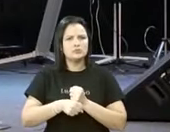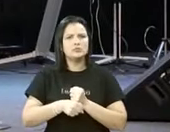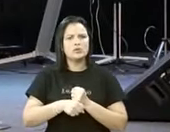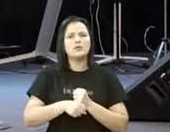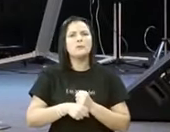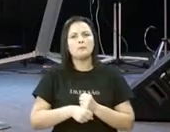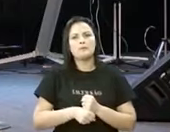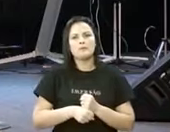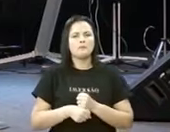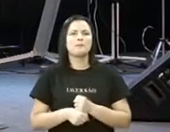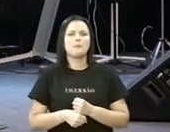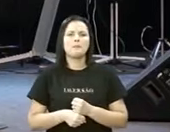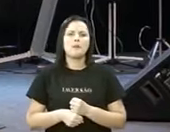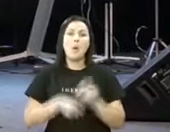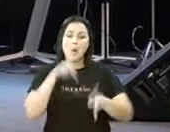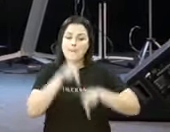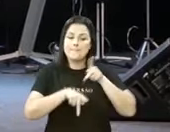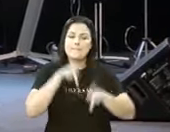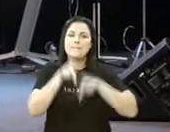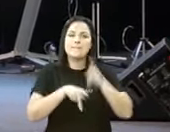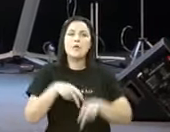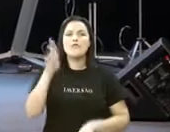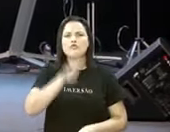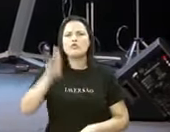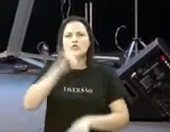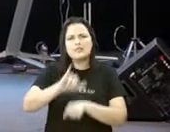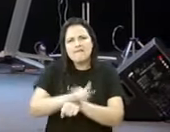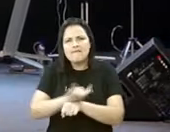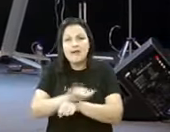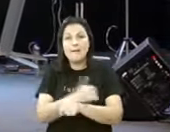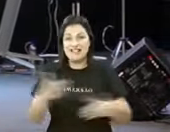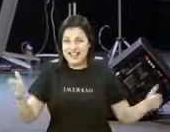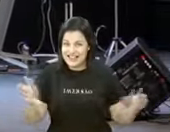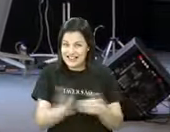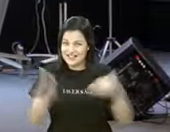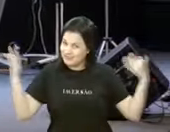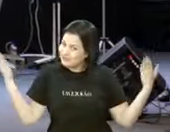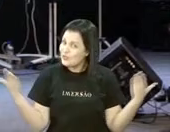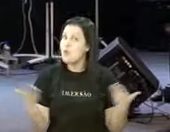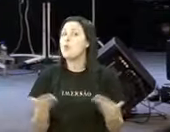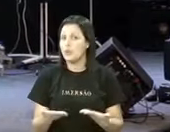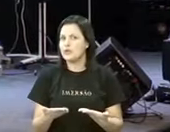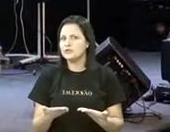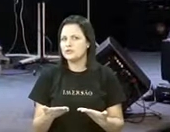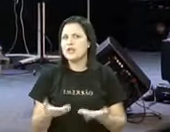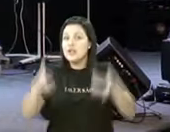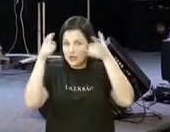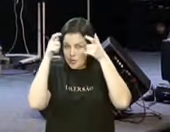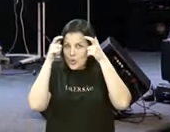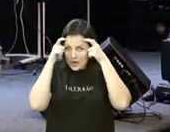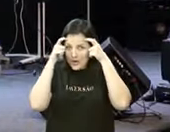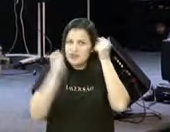tornaram as melhores. O povo usa a estratégia até hoje que Uzias estabeleceu.